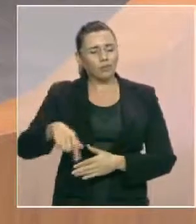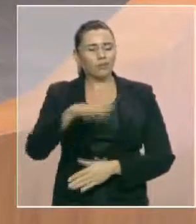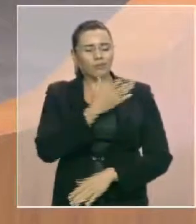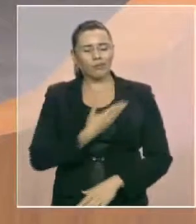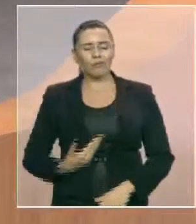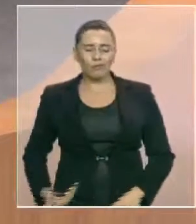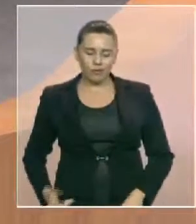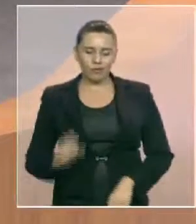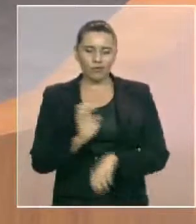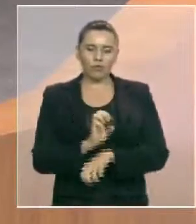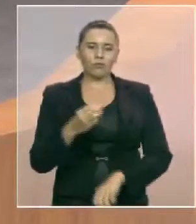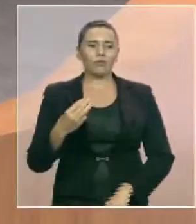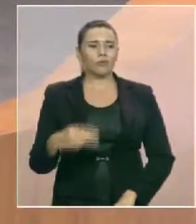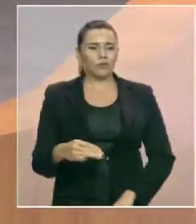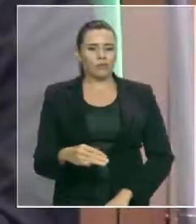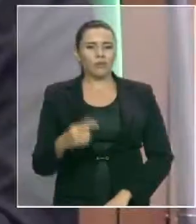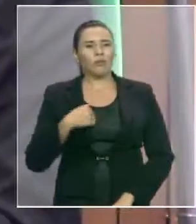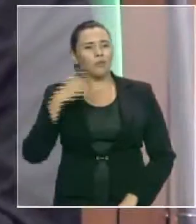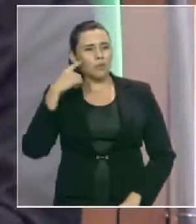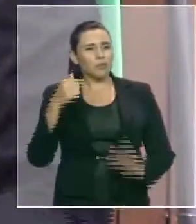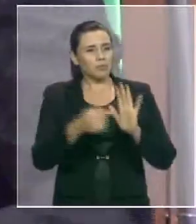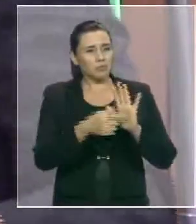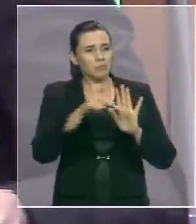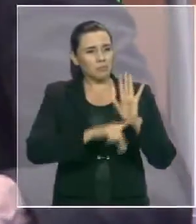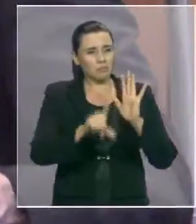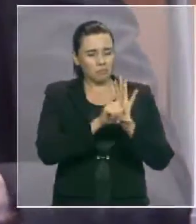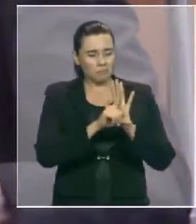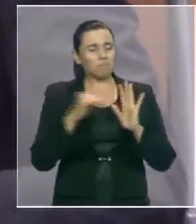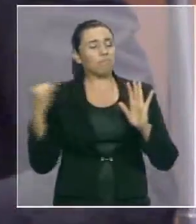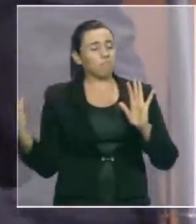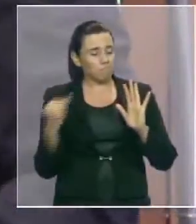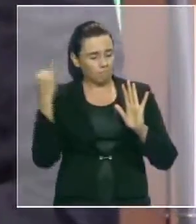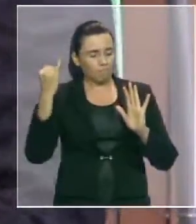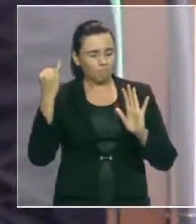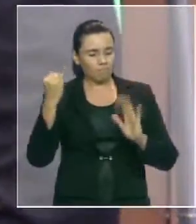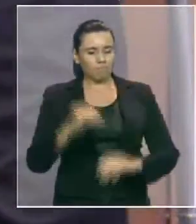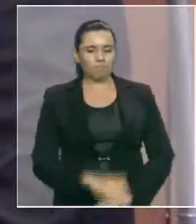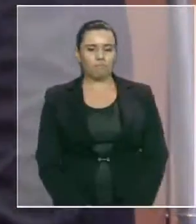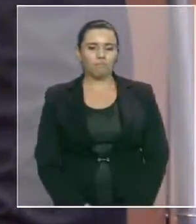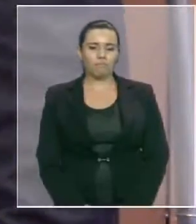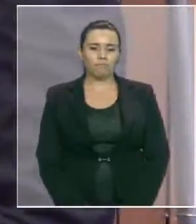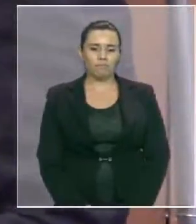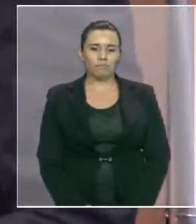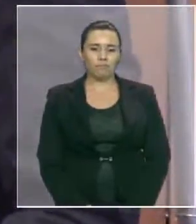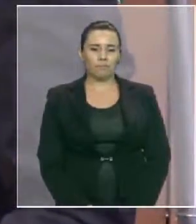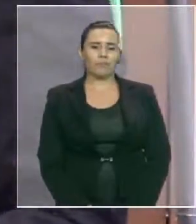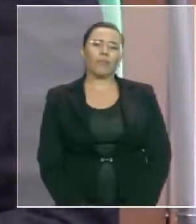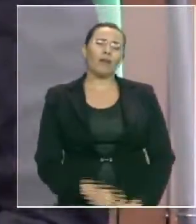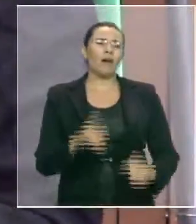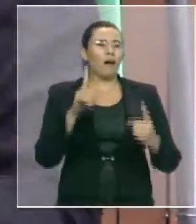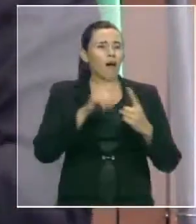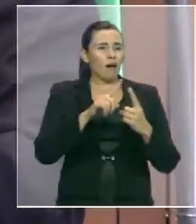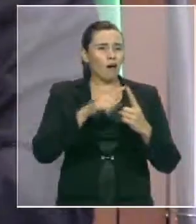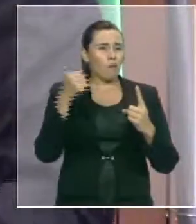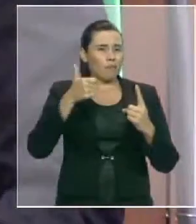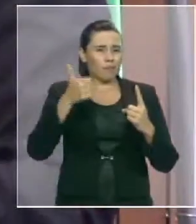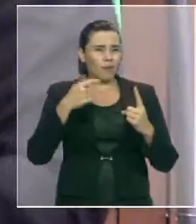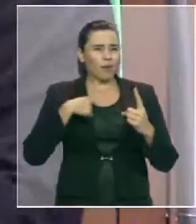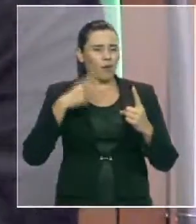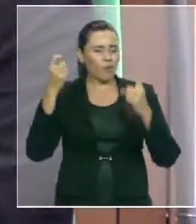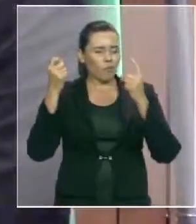este projeto de lei. Muito bem, mas o primeiro ponto que eu gostaria de alertar, que é